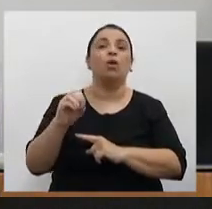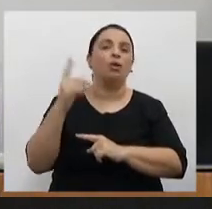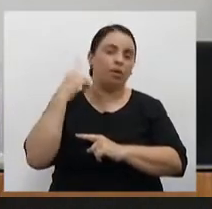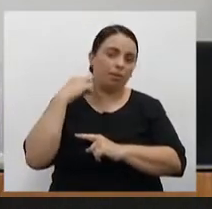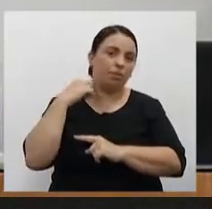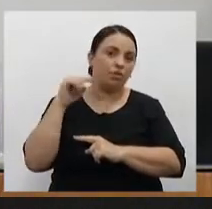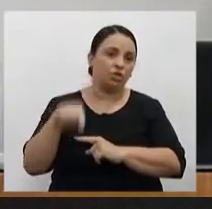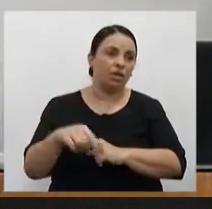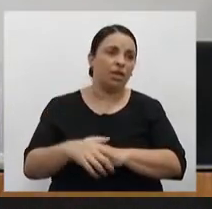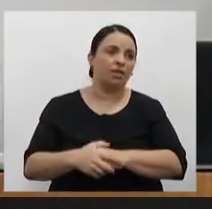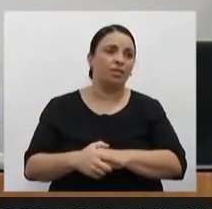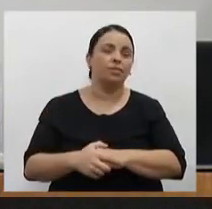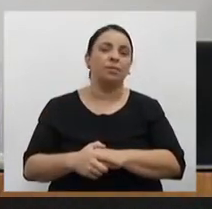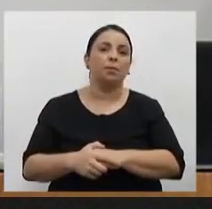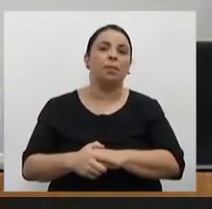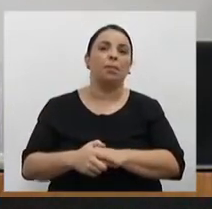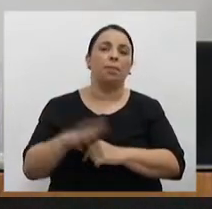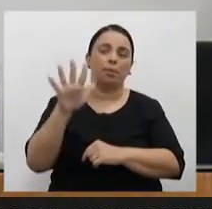Vânia.